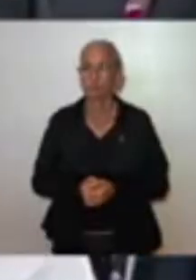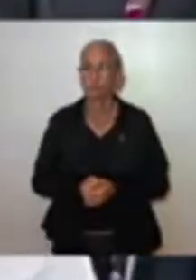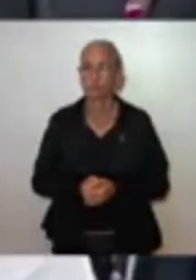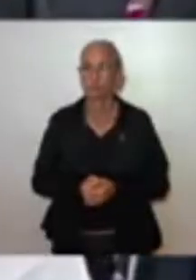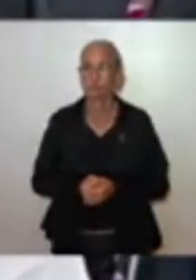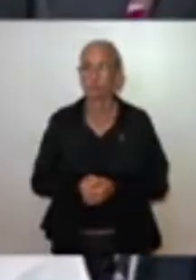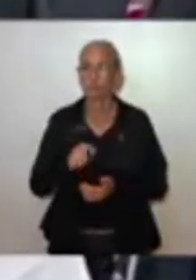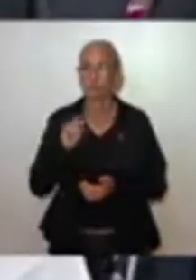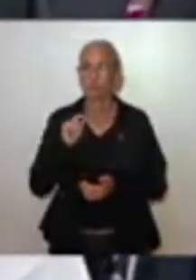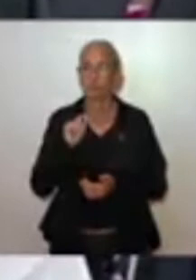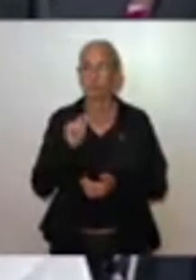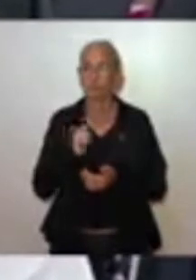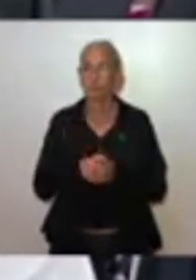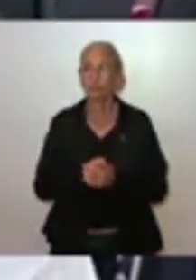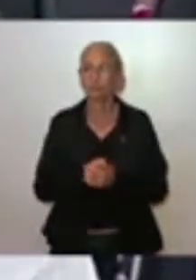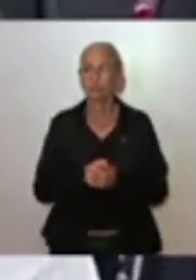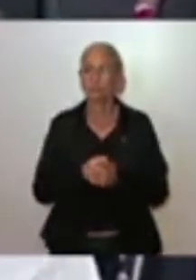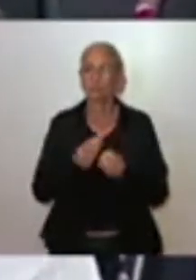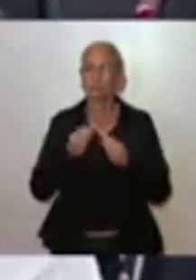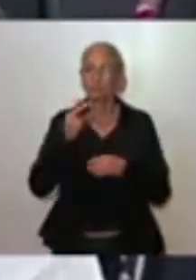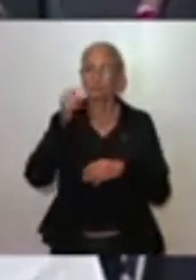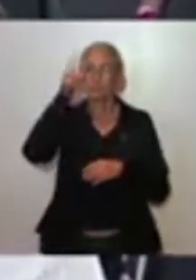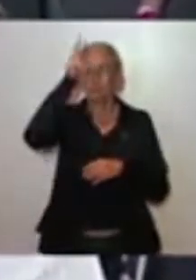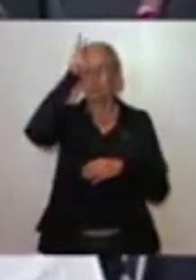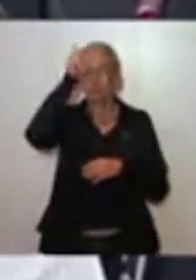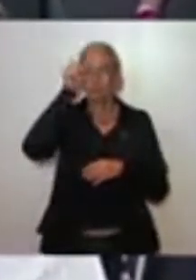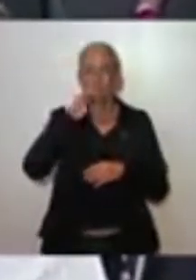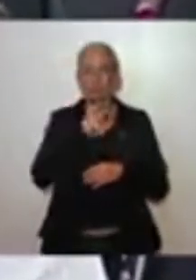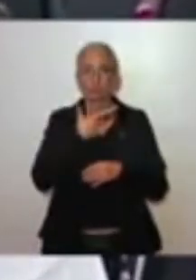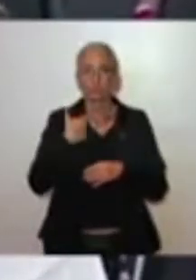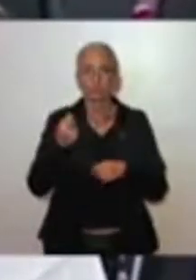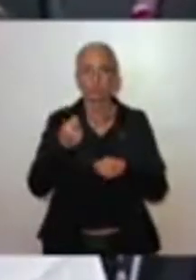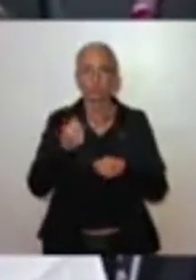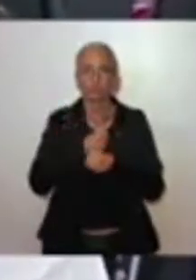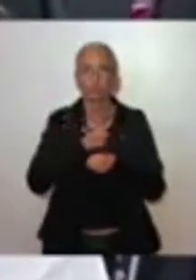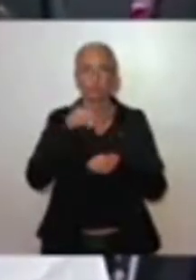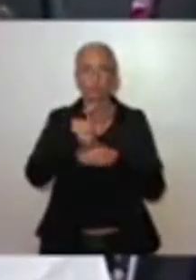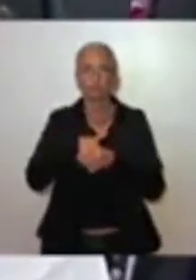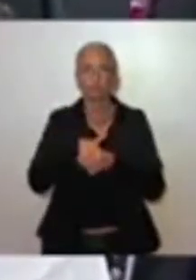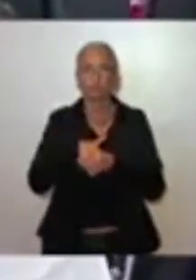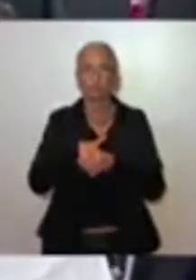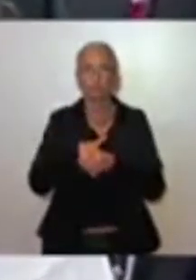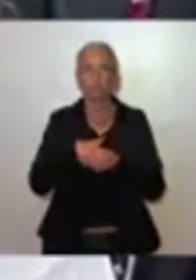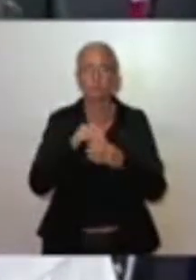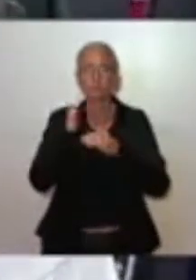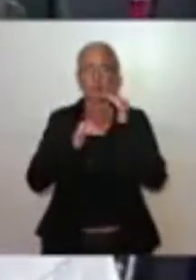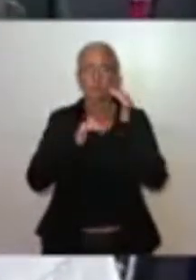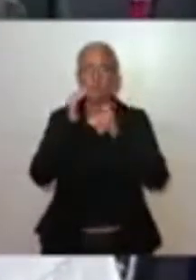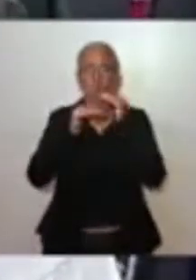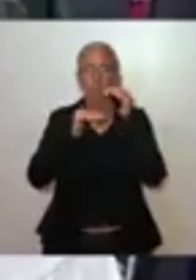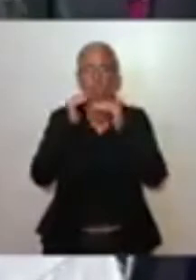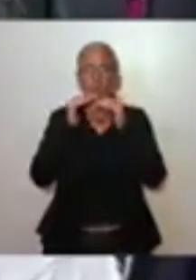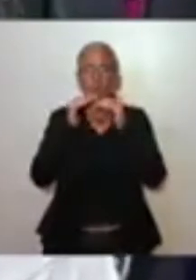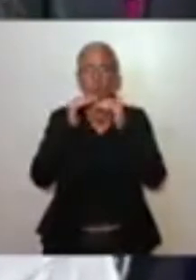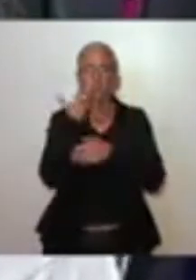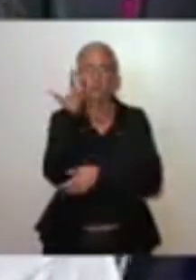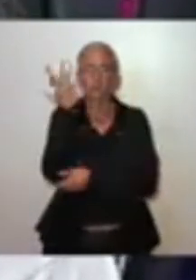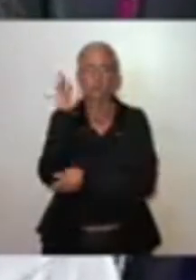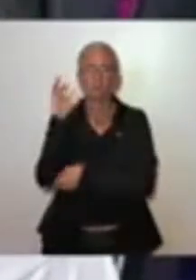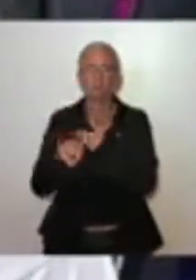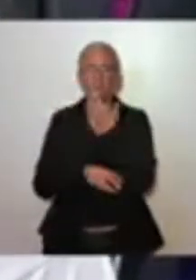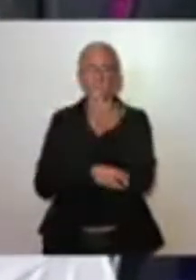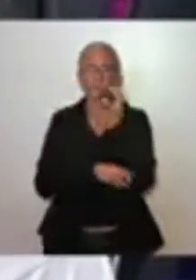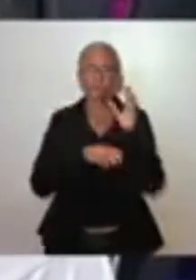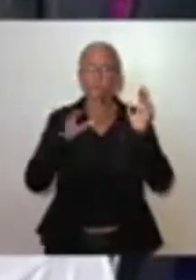e o Parlamento de vinil de Cabo Frio de 2022 indicou a agenda 2030 para o desenvolvimento sustentável que